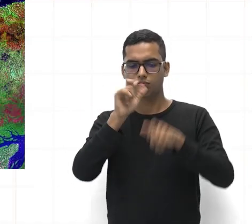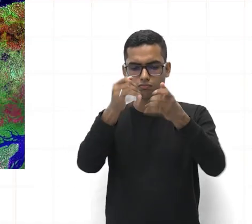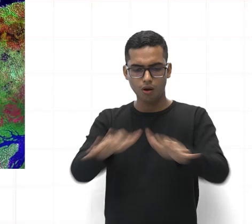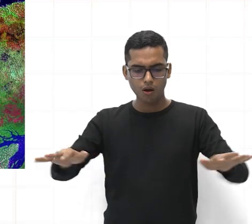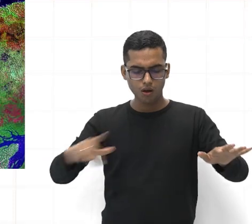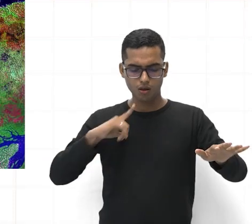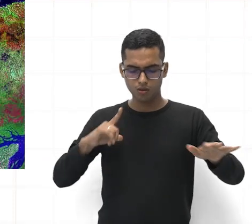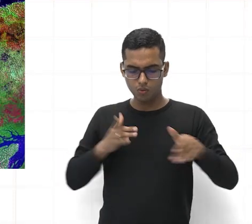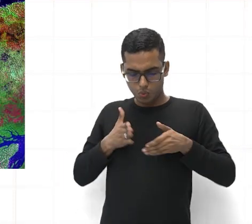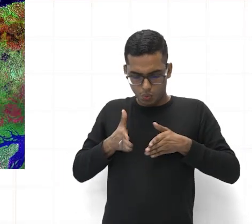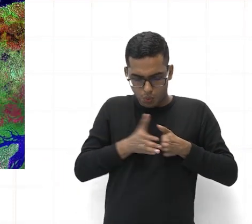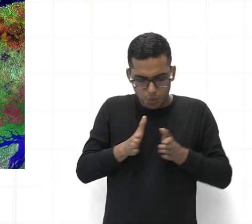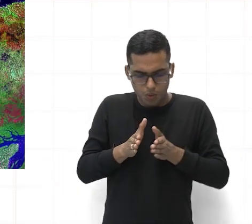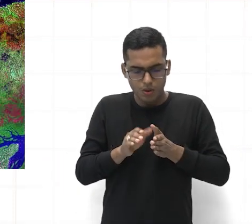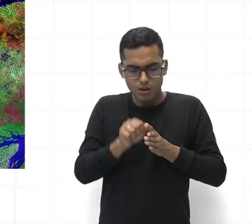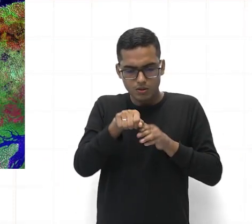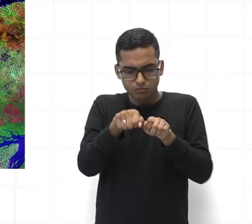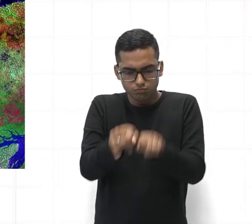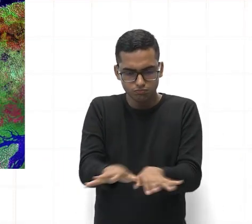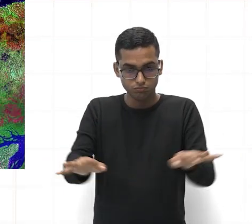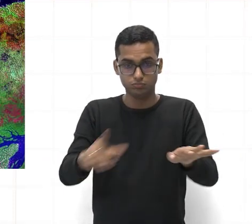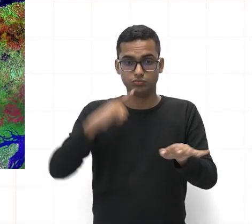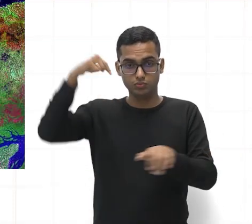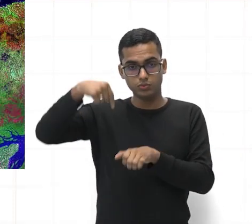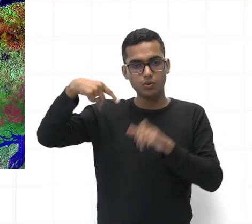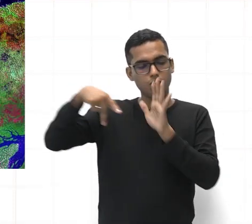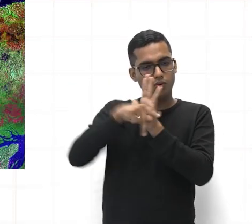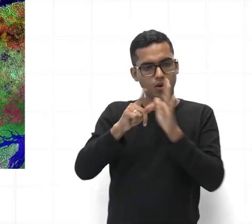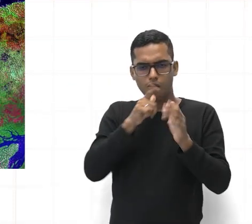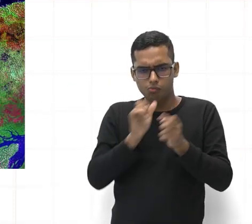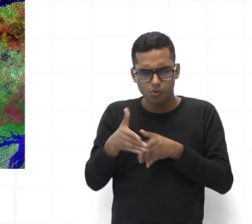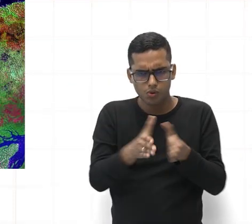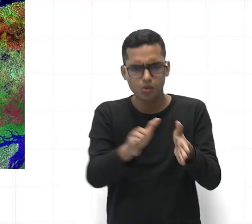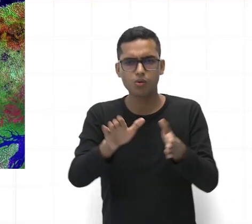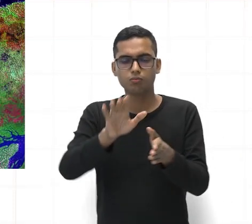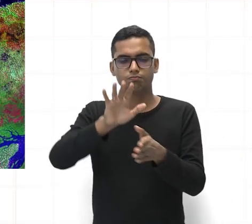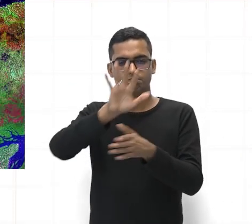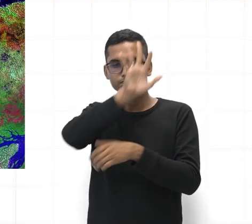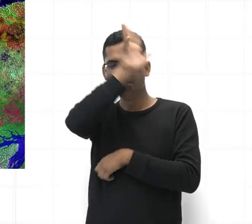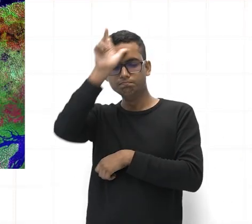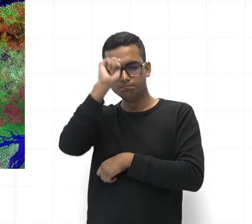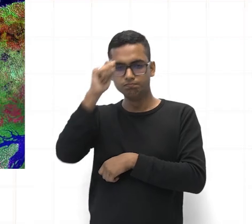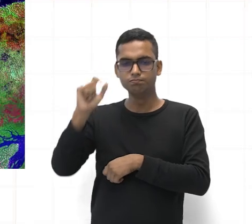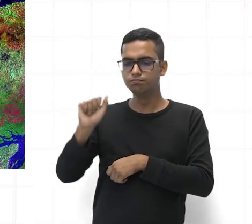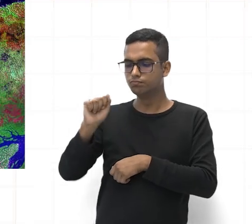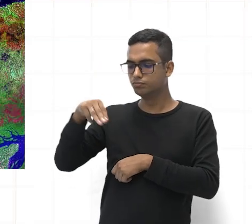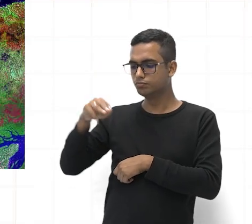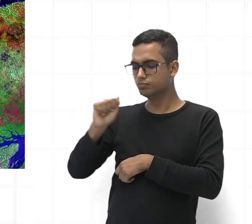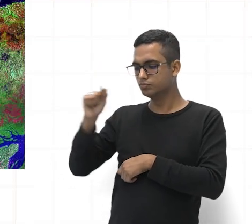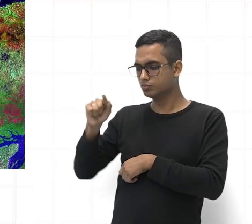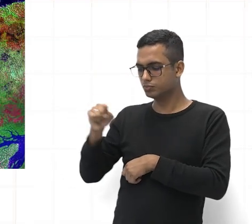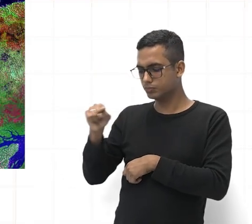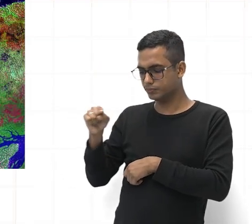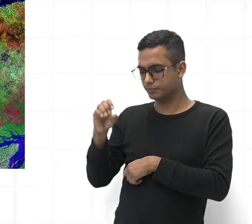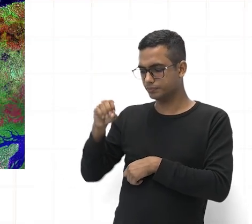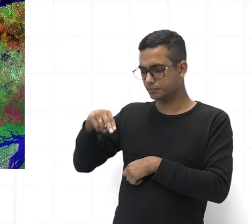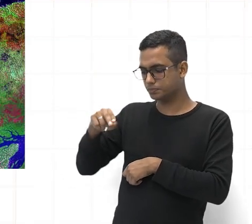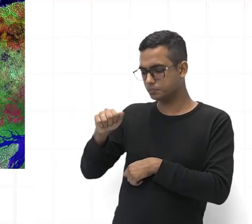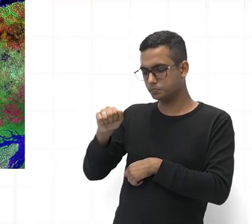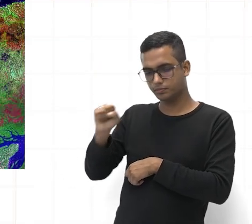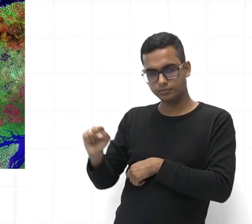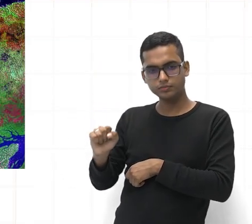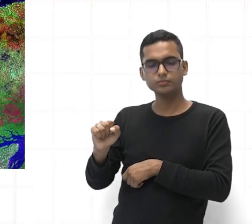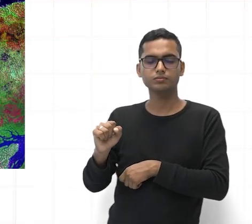rio que constitui aí a bacia amazônica, que é uma bacia exorreica. O nosso rio Amazonas,